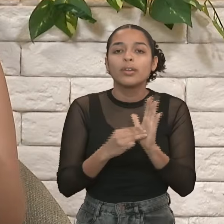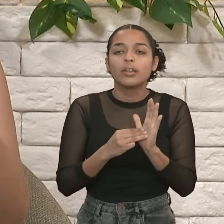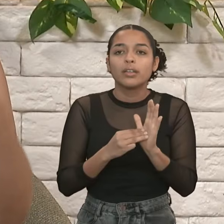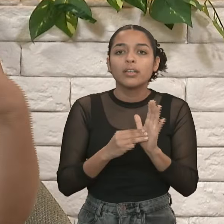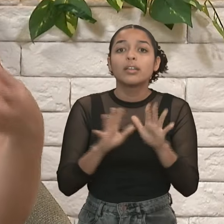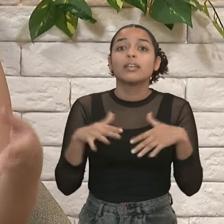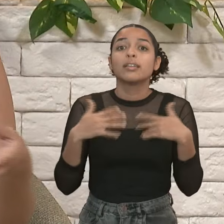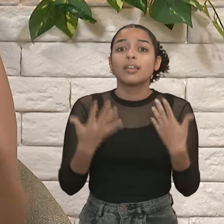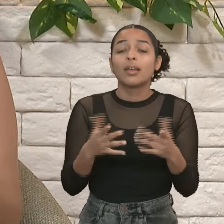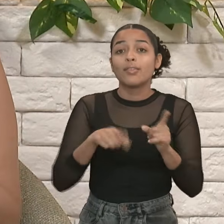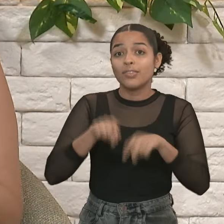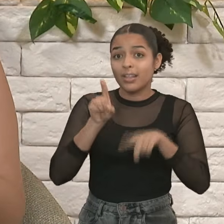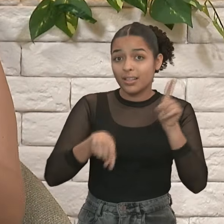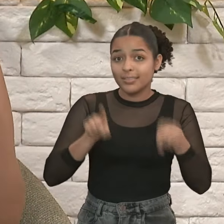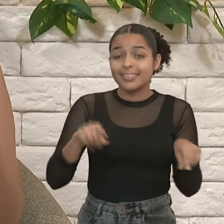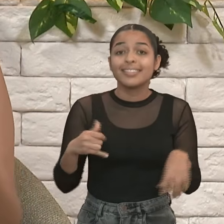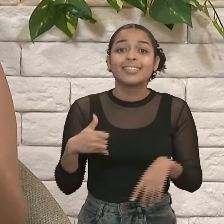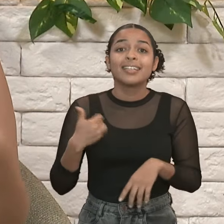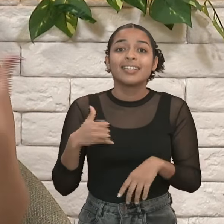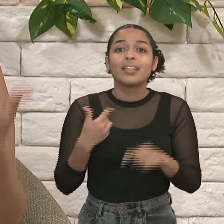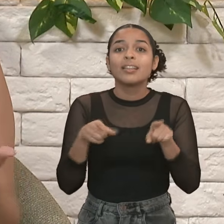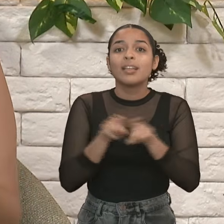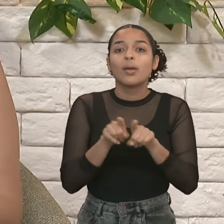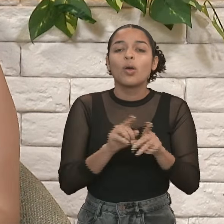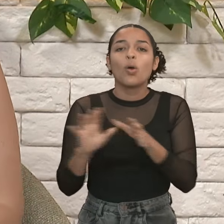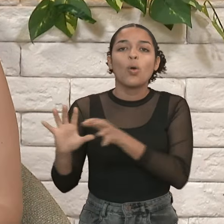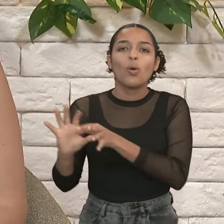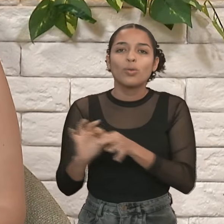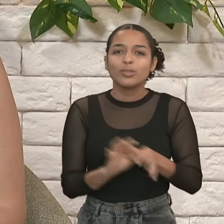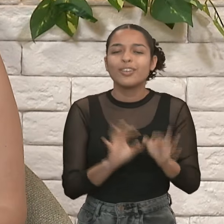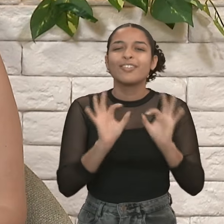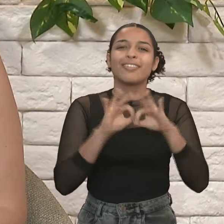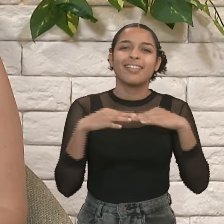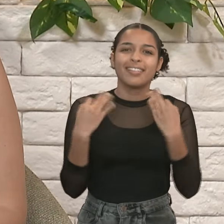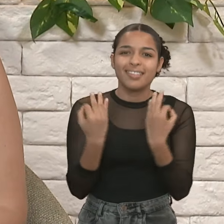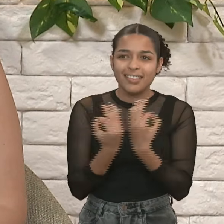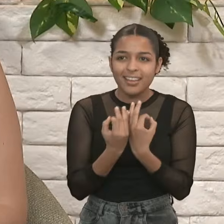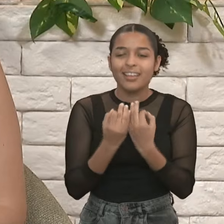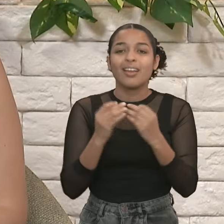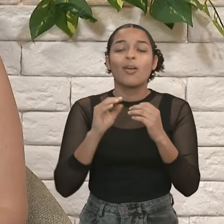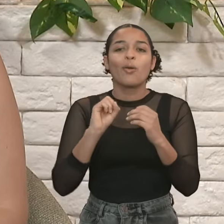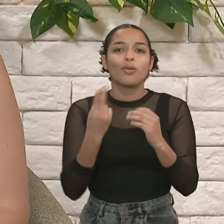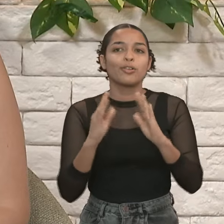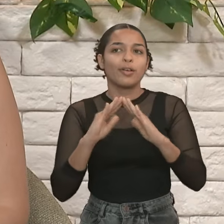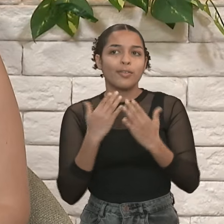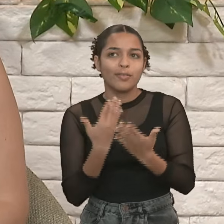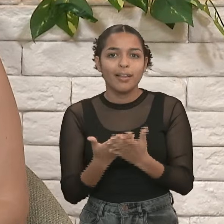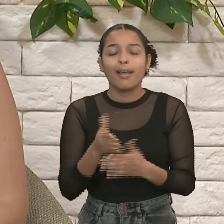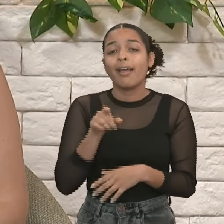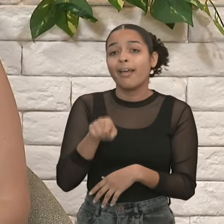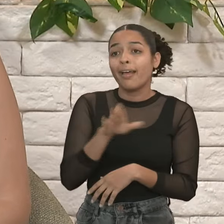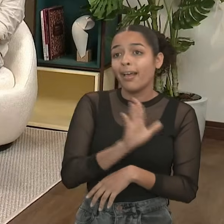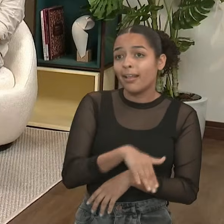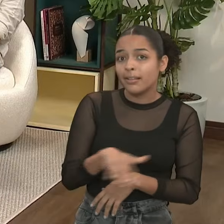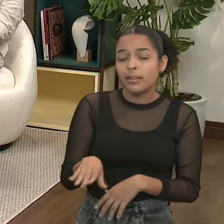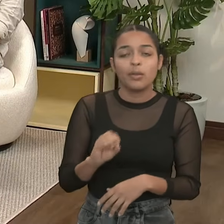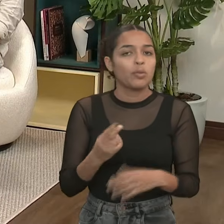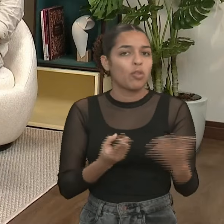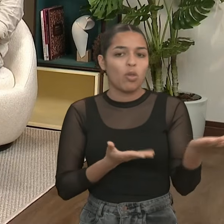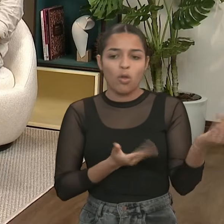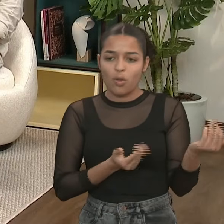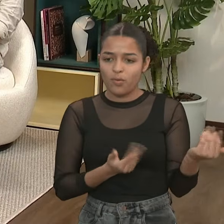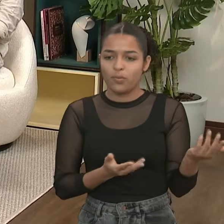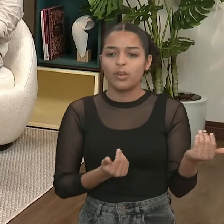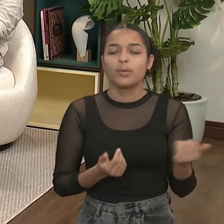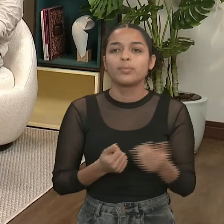faixas etárias e contextos familiares e escolares dessa criança ou desse adolescente. Muito se fala sobre esse prejuízo quando é a